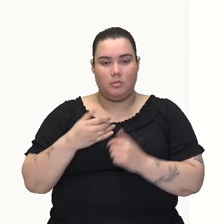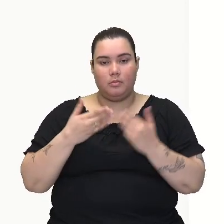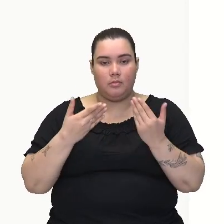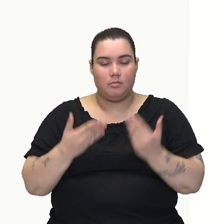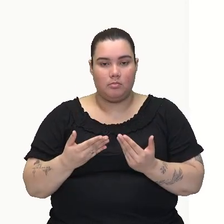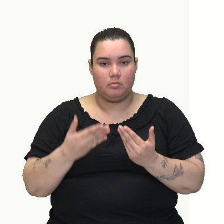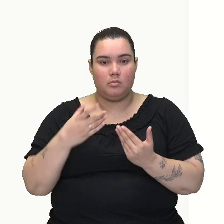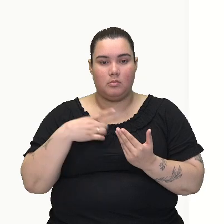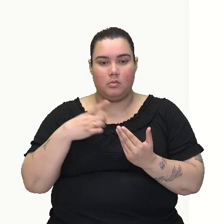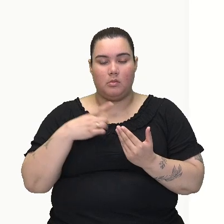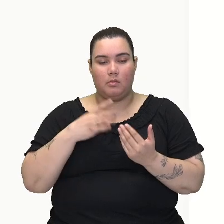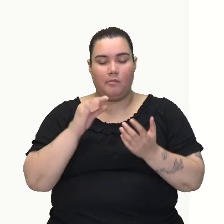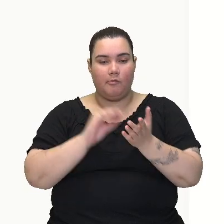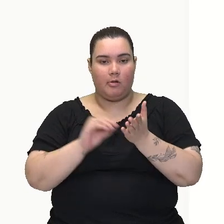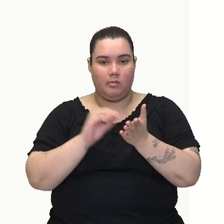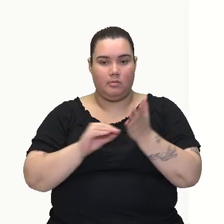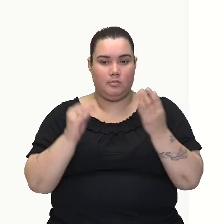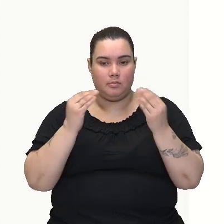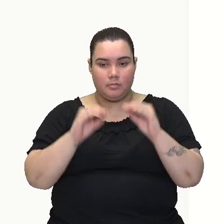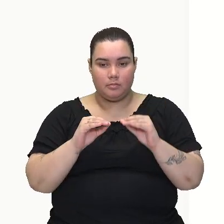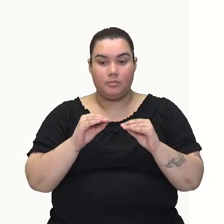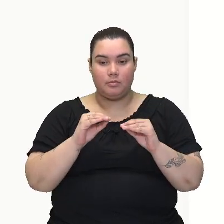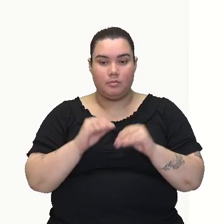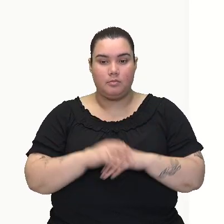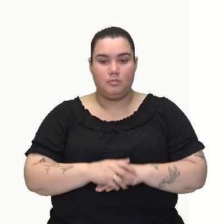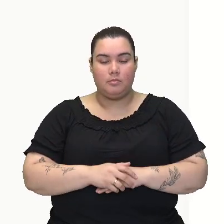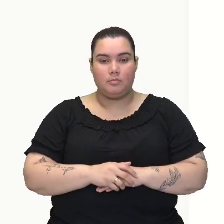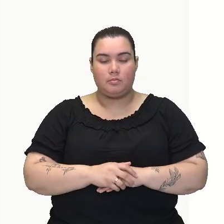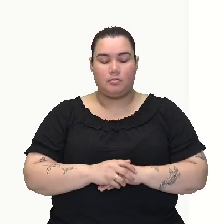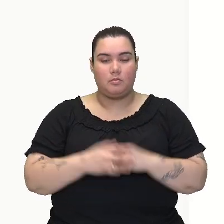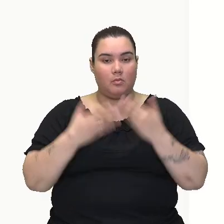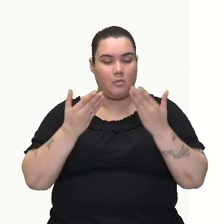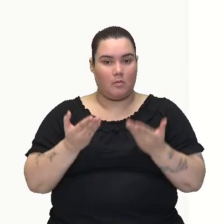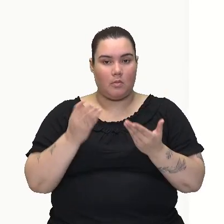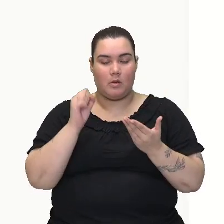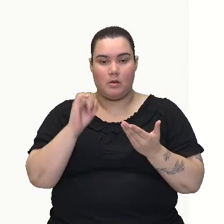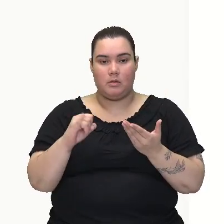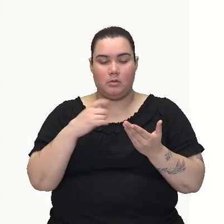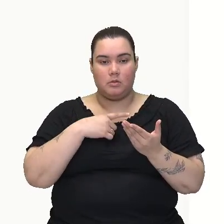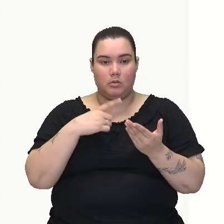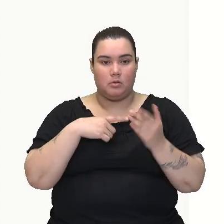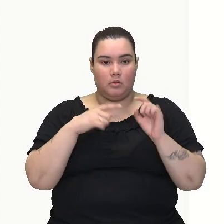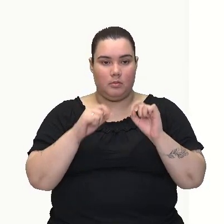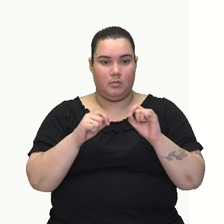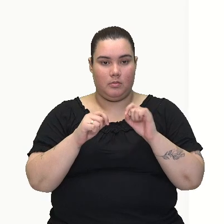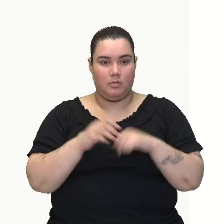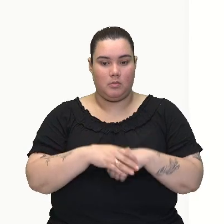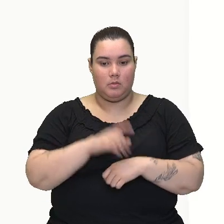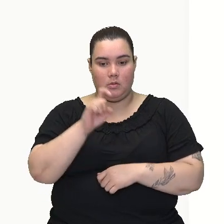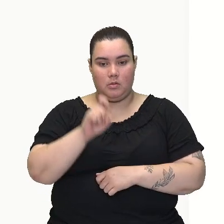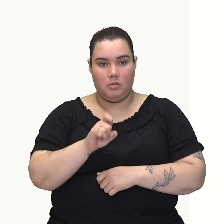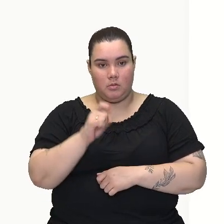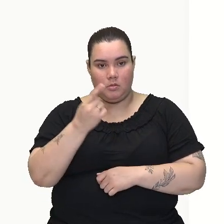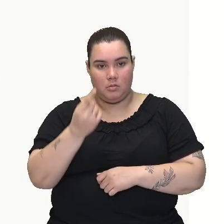temos uma indeterminação, tá bom? Se a gente tivesse encontrado aqui valor para